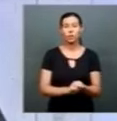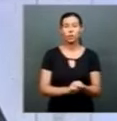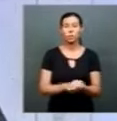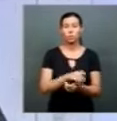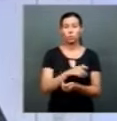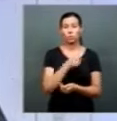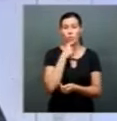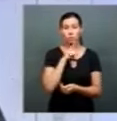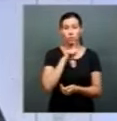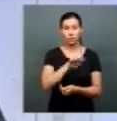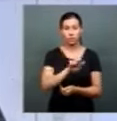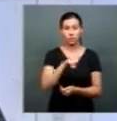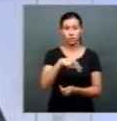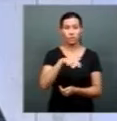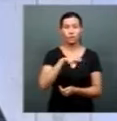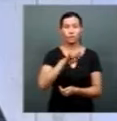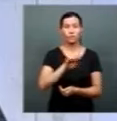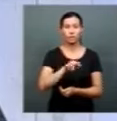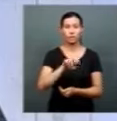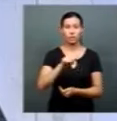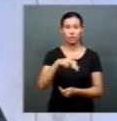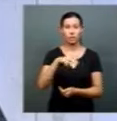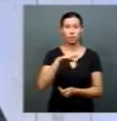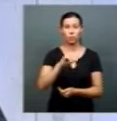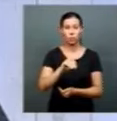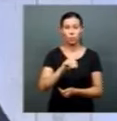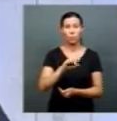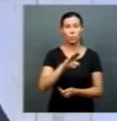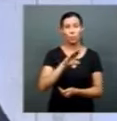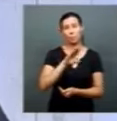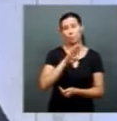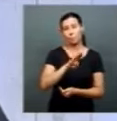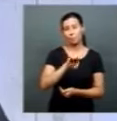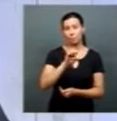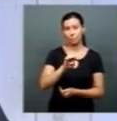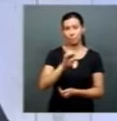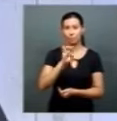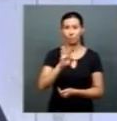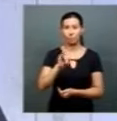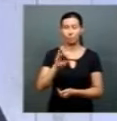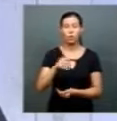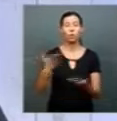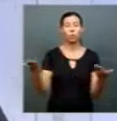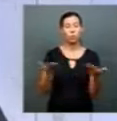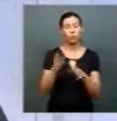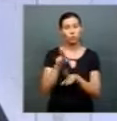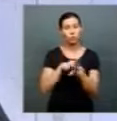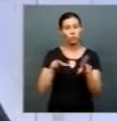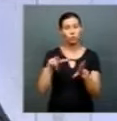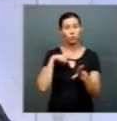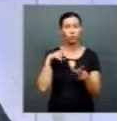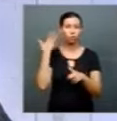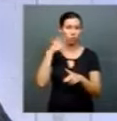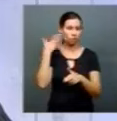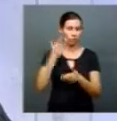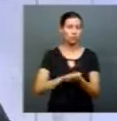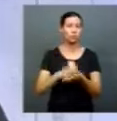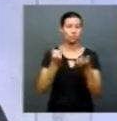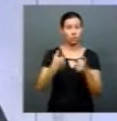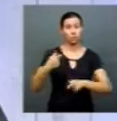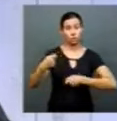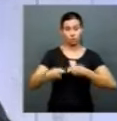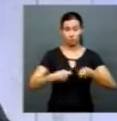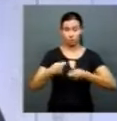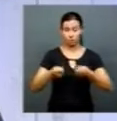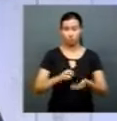Betting, um dos maiores executivos da aviação brasileira e que está presente hoje aqui na UFO para uma palestra sobre